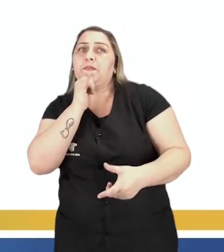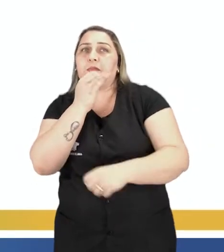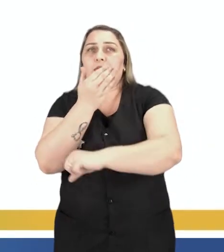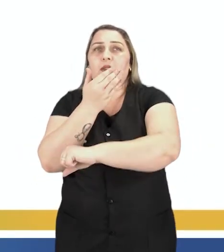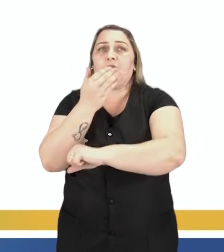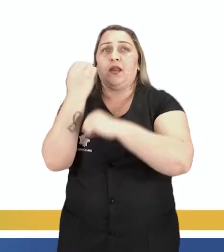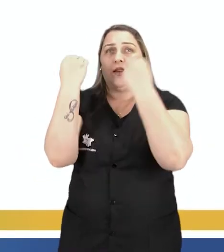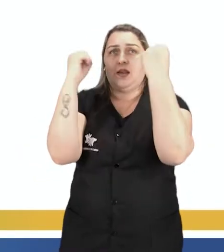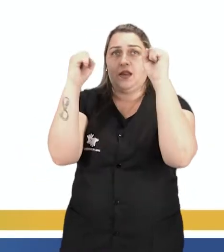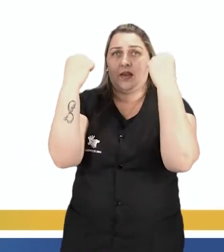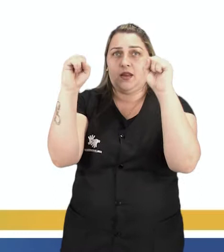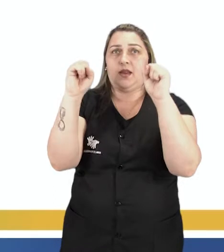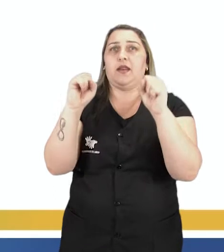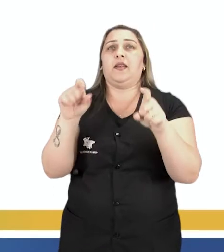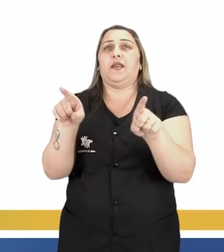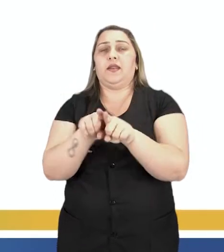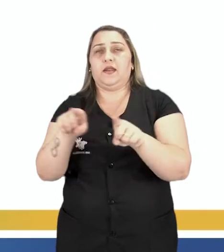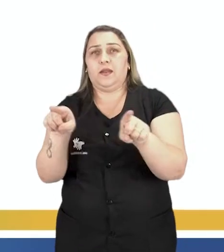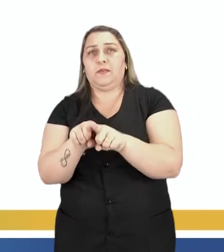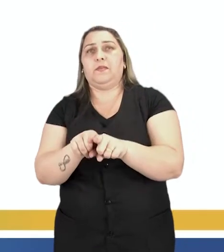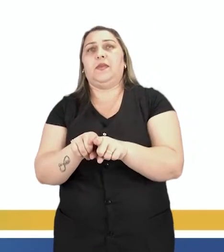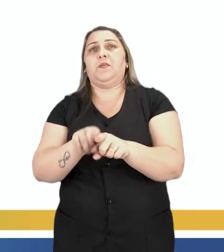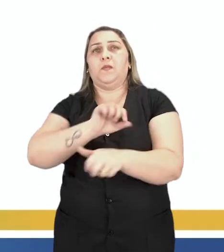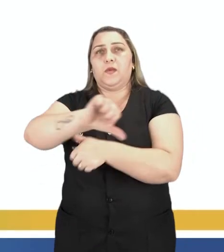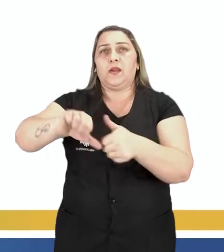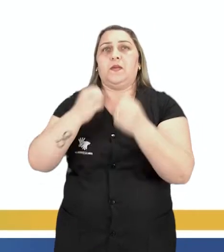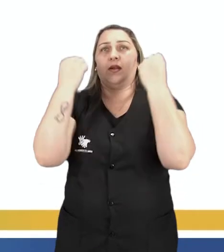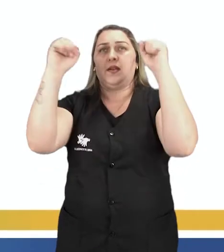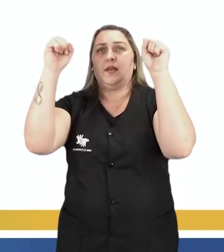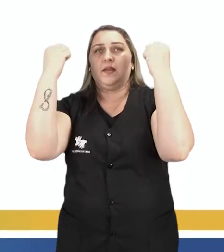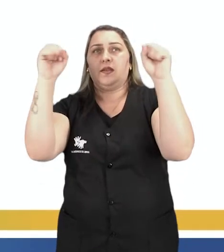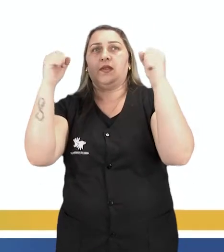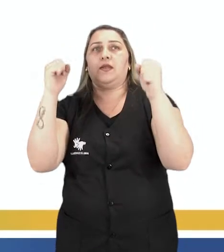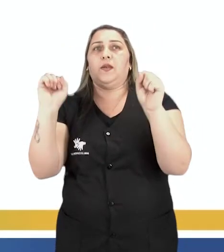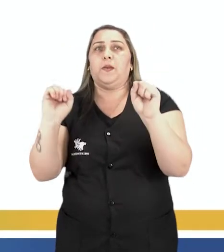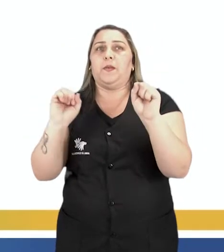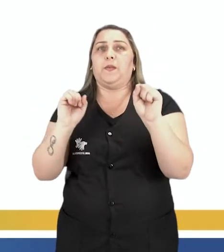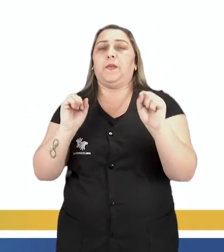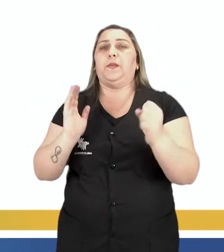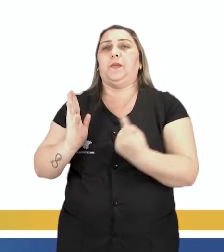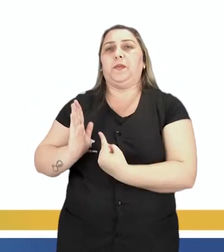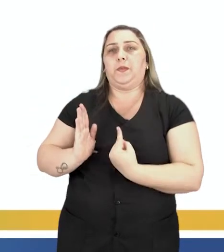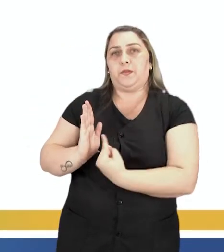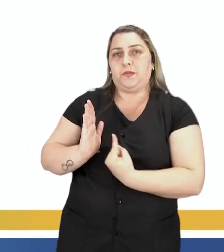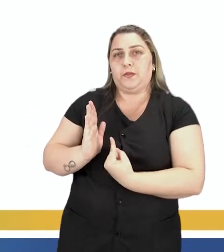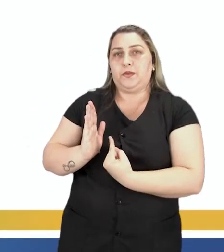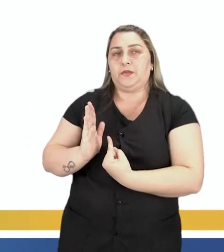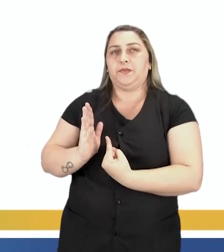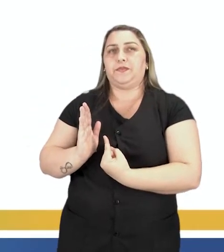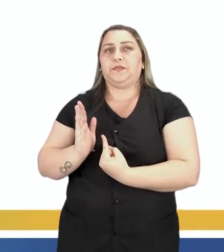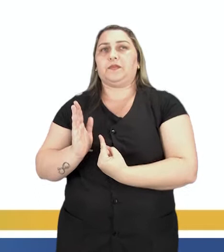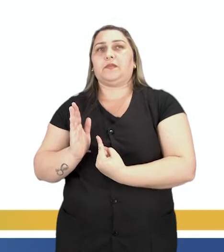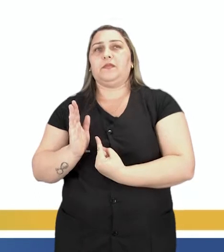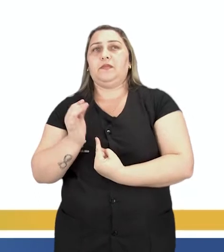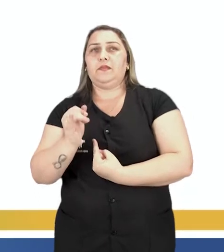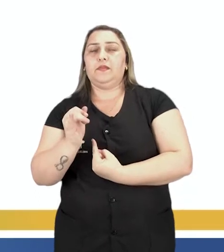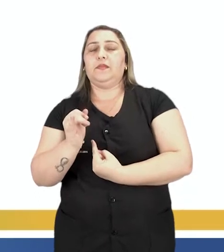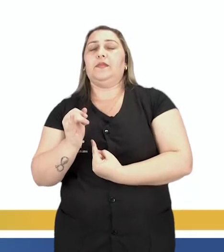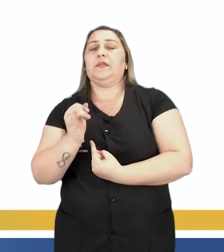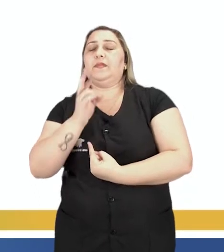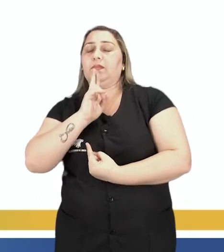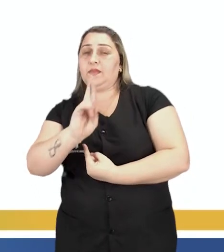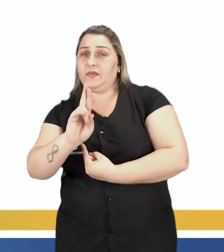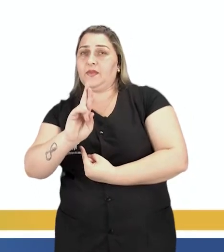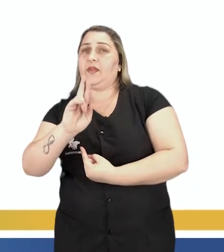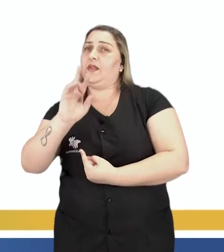atividade física, e ir refinando para atividade física e isolamento social. Se ao refinar a busca o resultado for